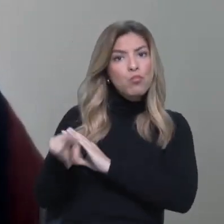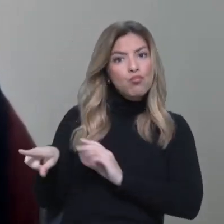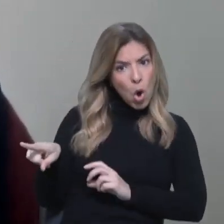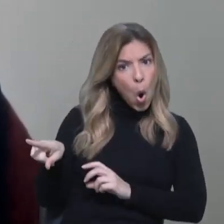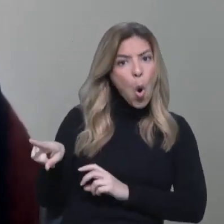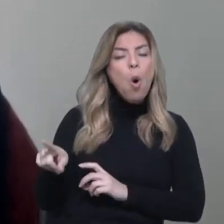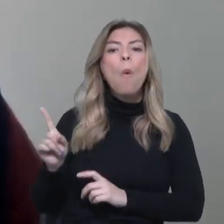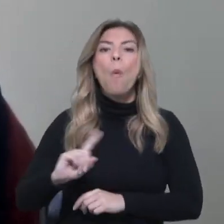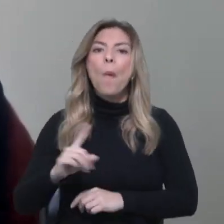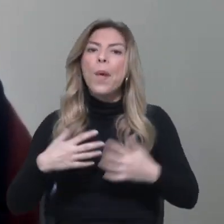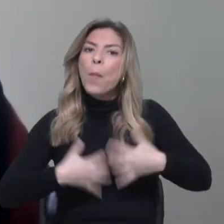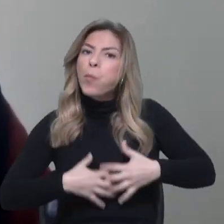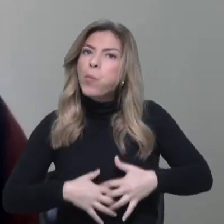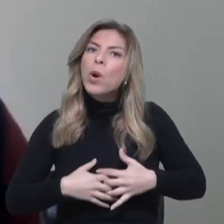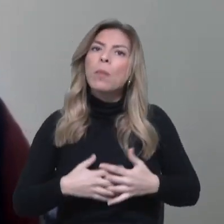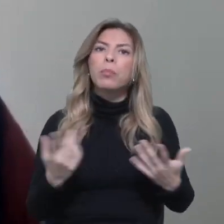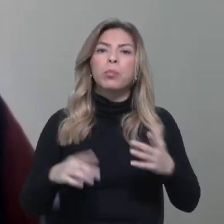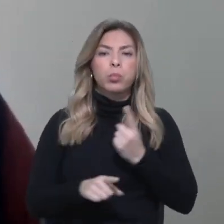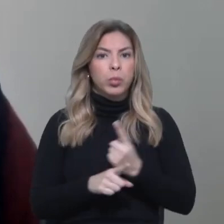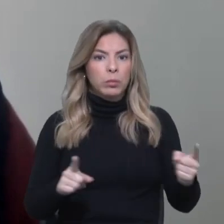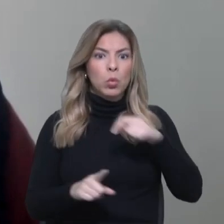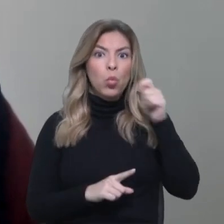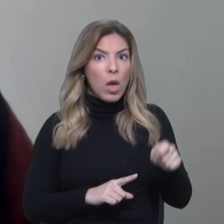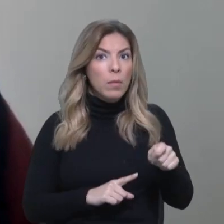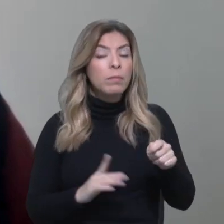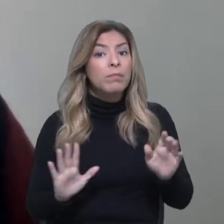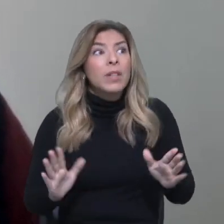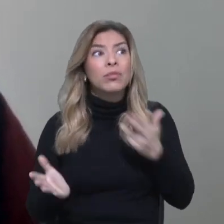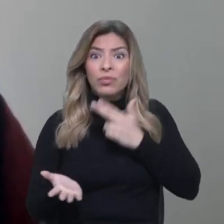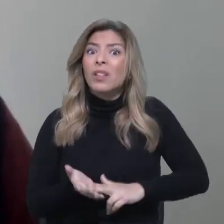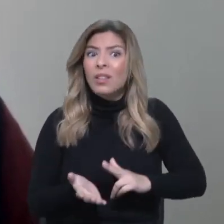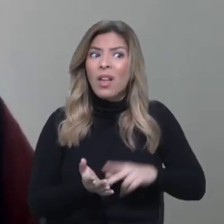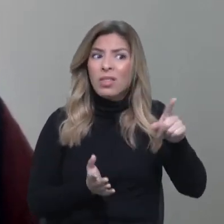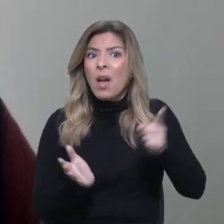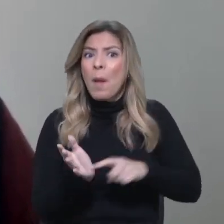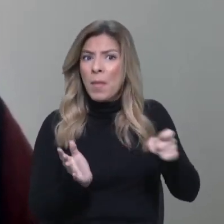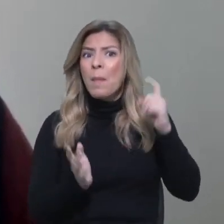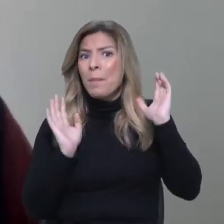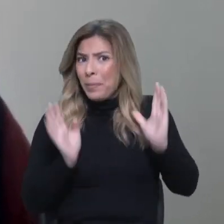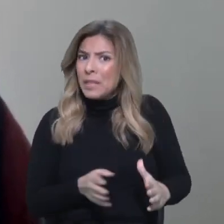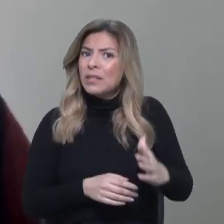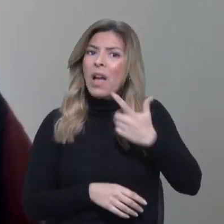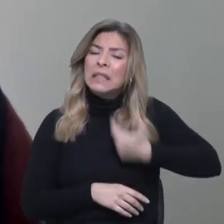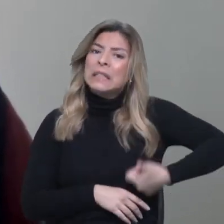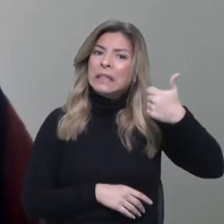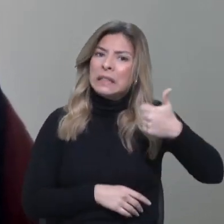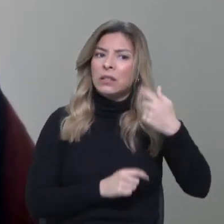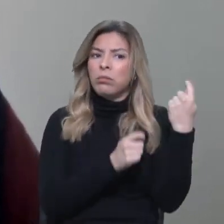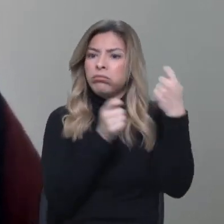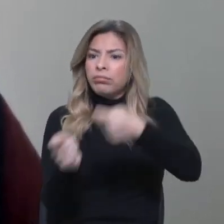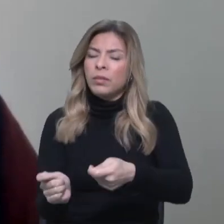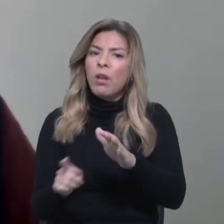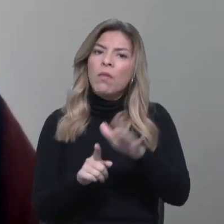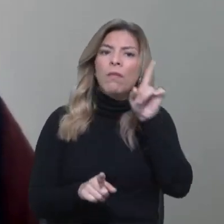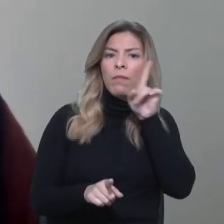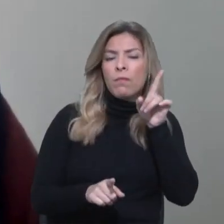zona do continente europeu e, em particular, na Ucrânia? A verdade é que os americanos são essenciais para a defesa da própria Ucrânia. Pontos de interrogação